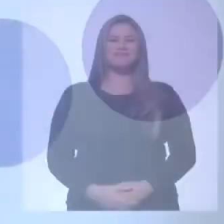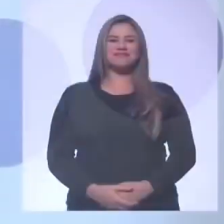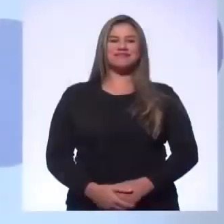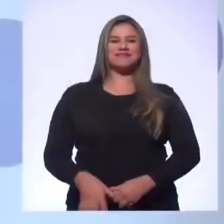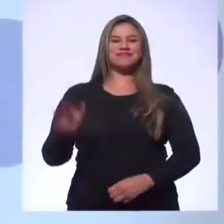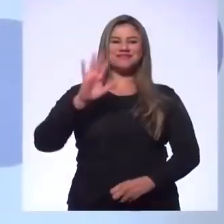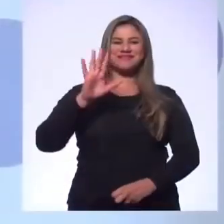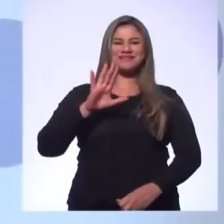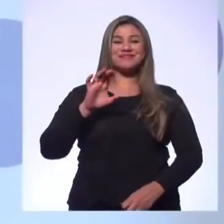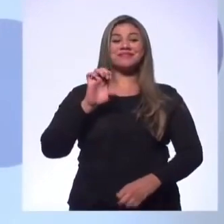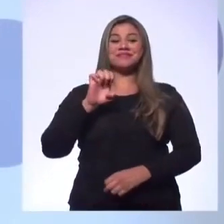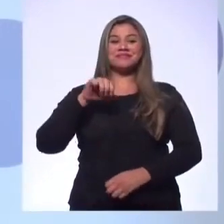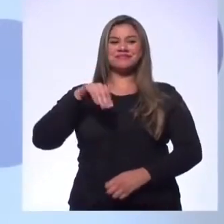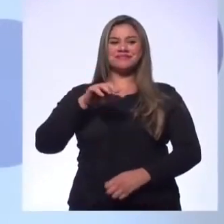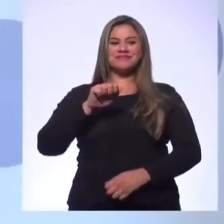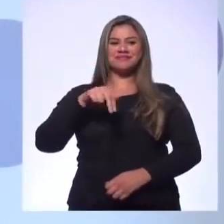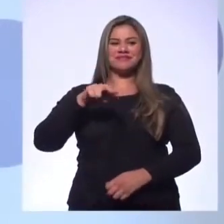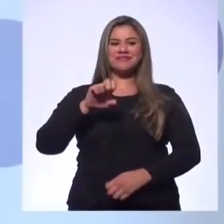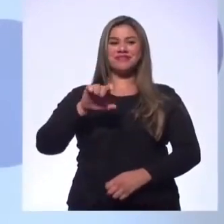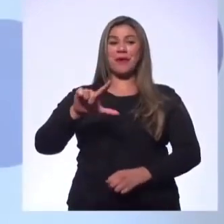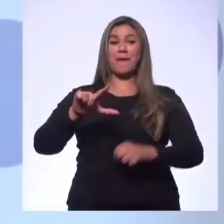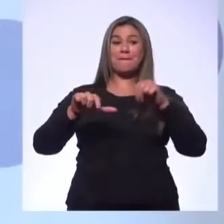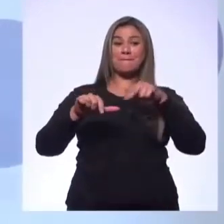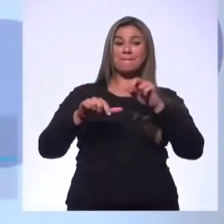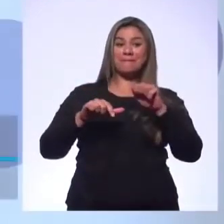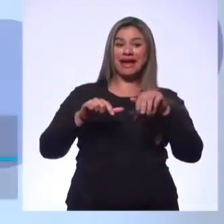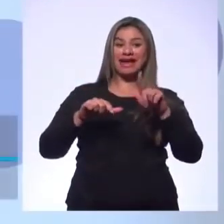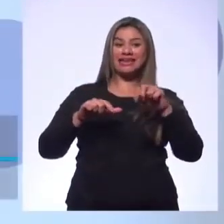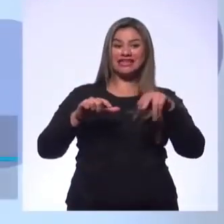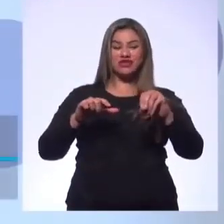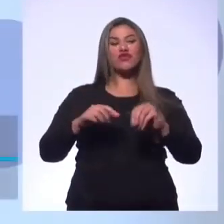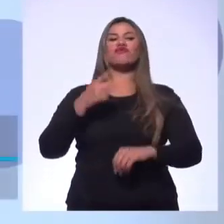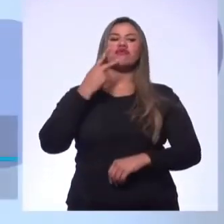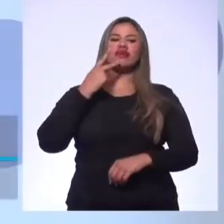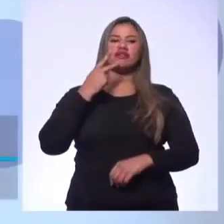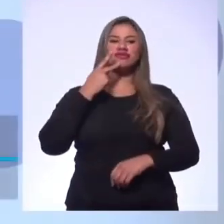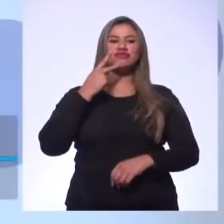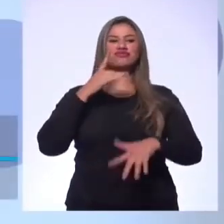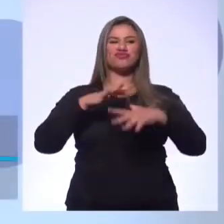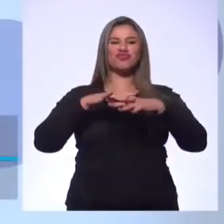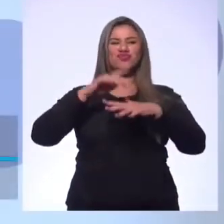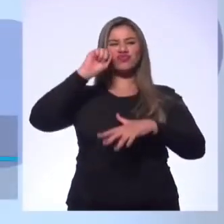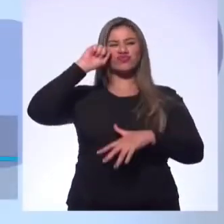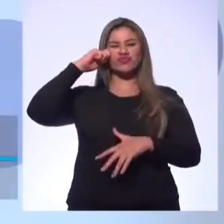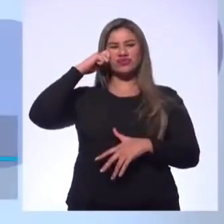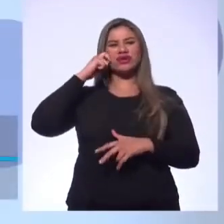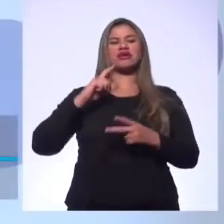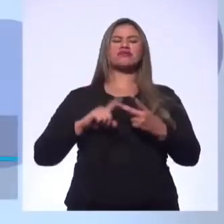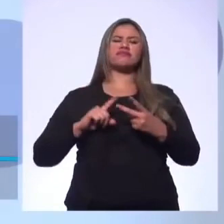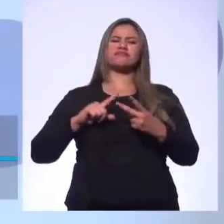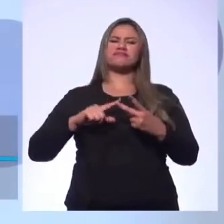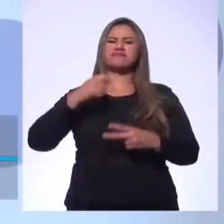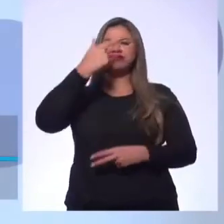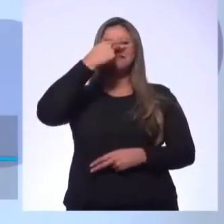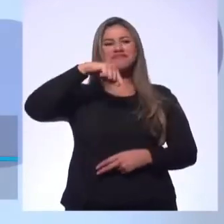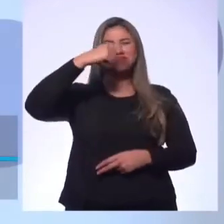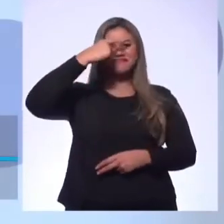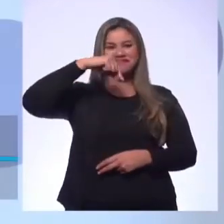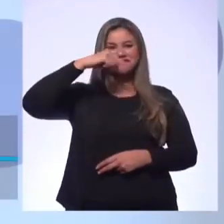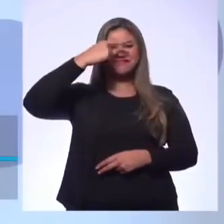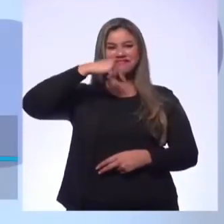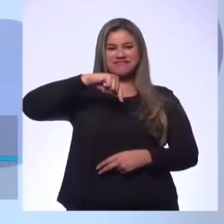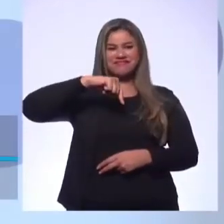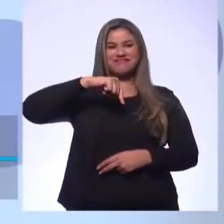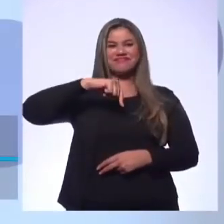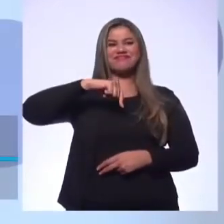O Emanuel, acho que é Emanuel Magno, viu? Escreveu aqui Ó, peste negra. muito bem. Micaela escreveu gripe, mas aí gripe, diversas Não, pessoas